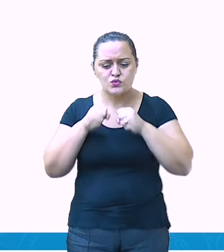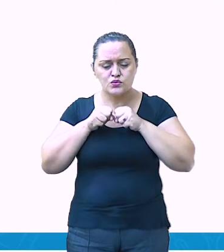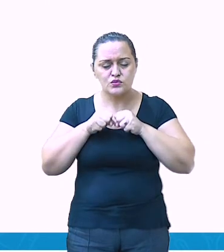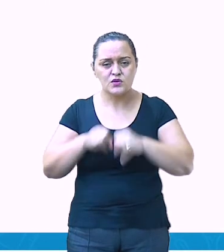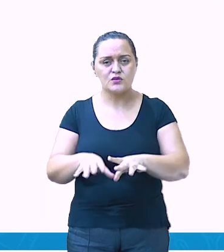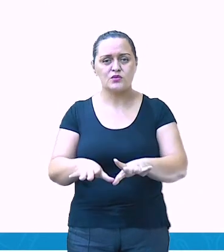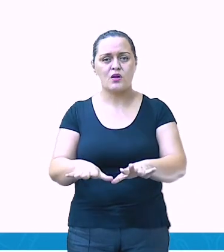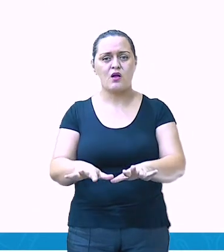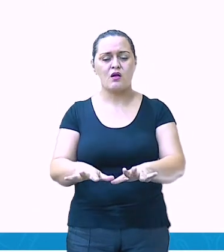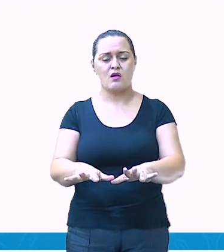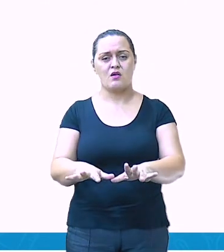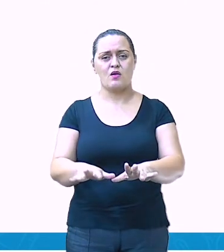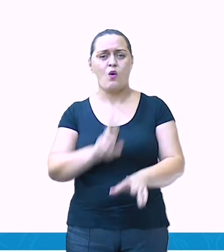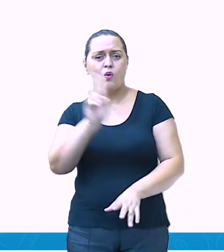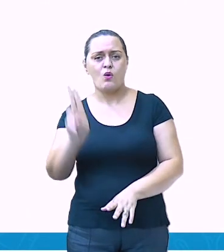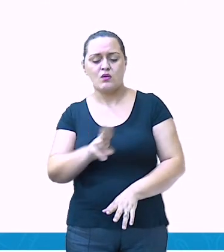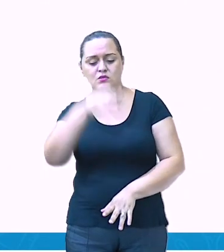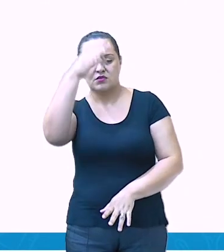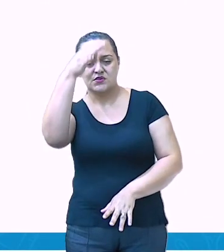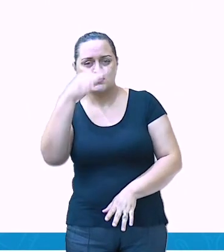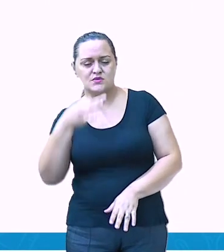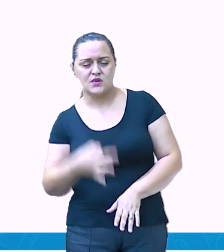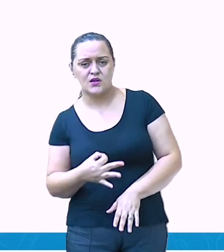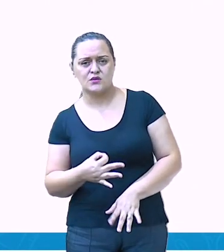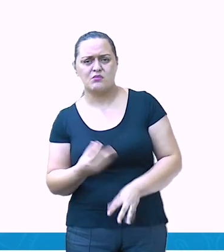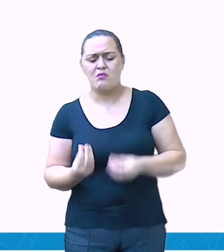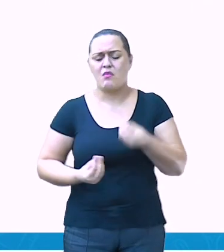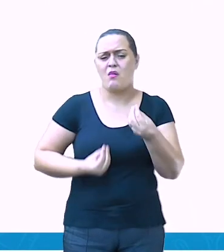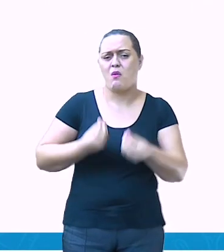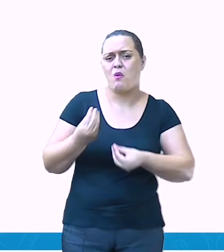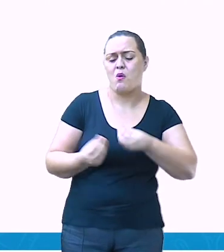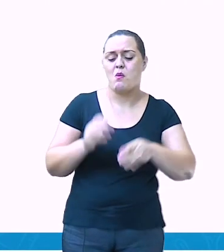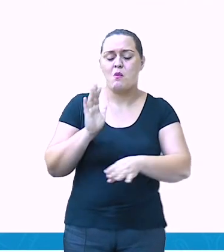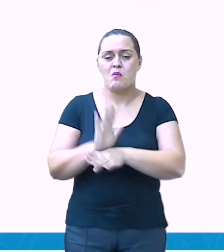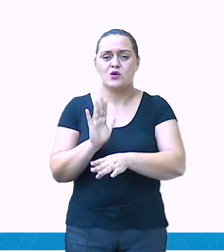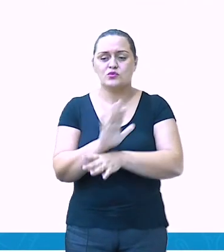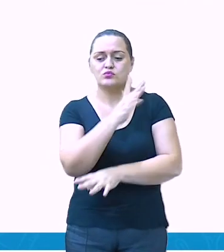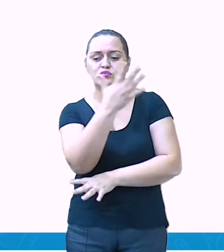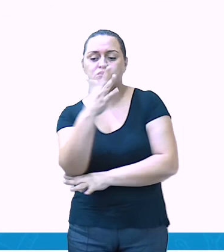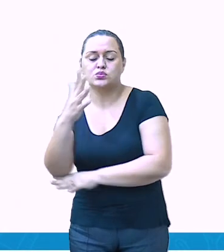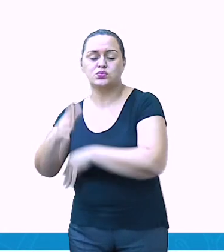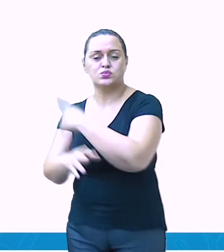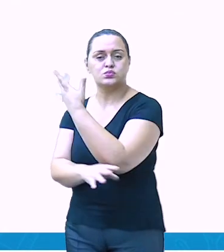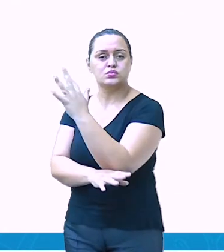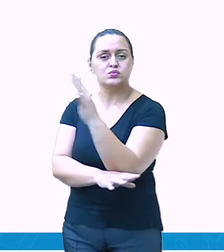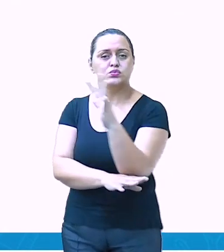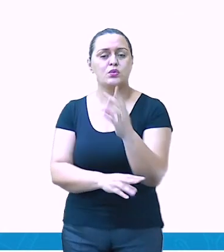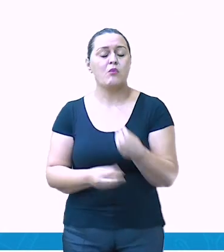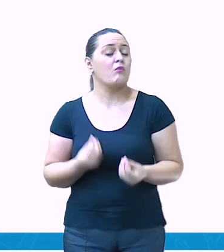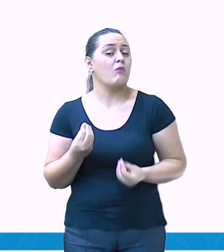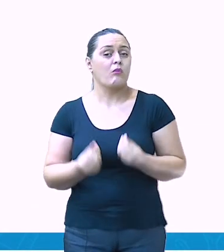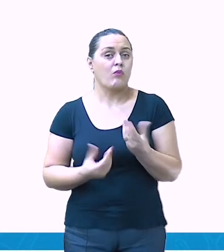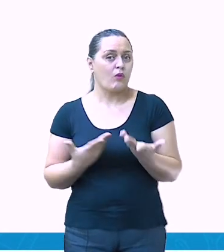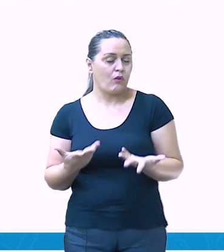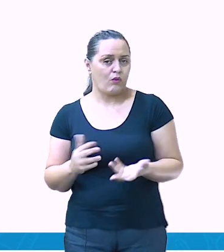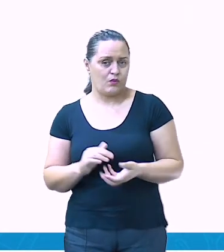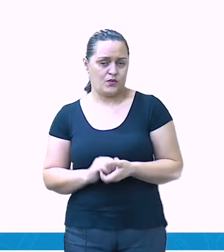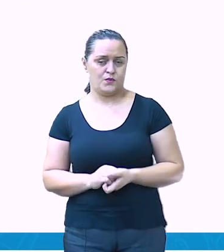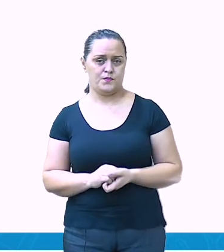tornem bons para o nosso meio e para a nossa sobrevivência.